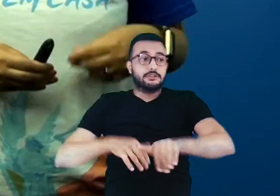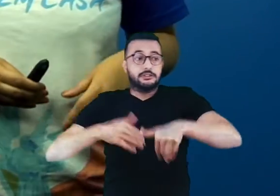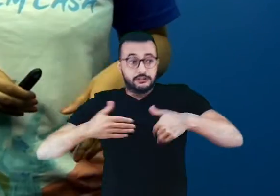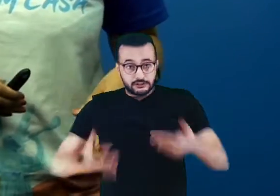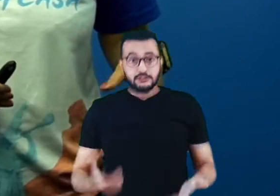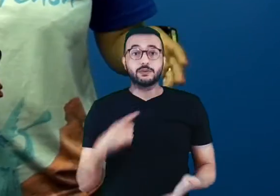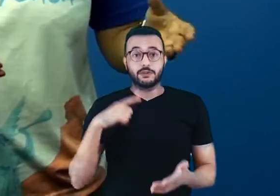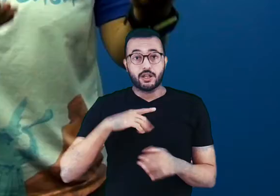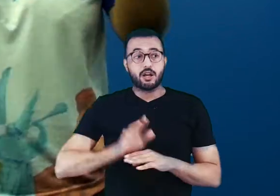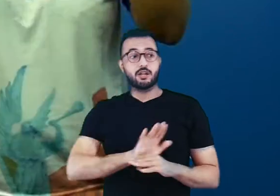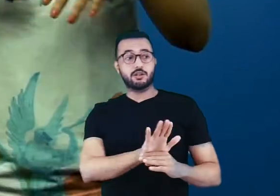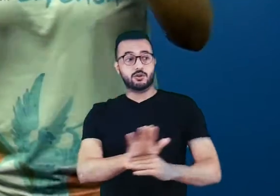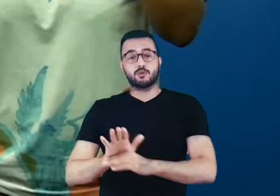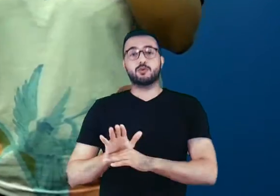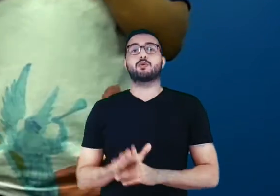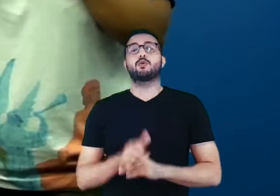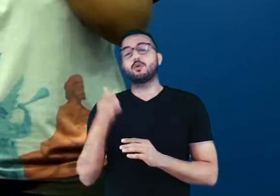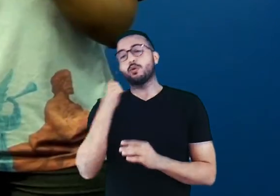como